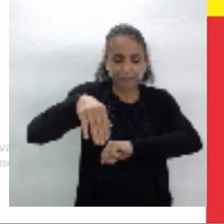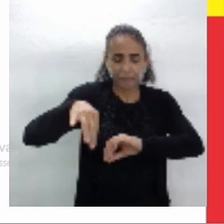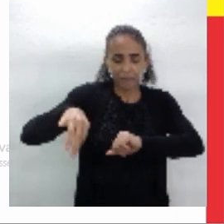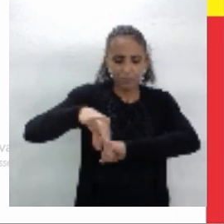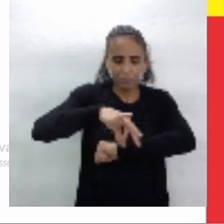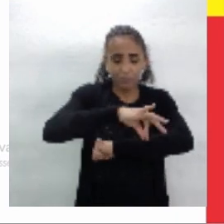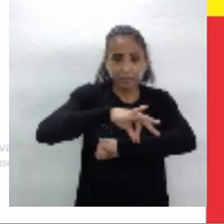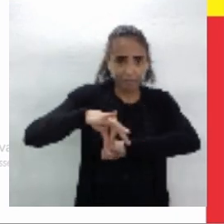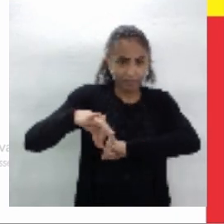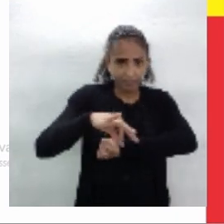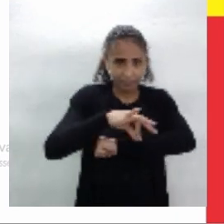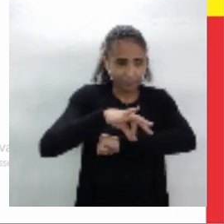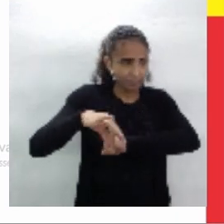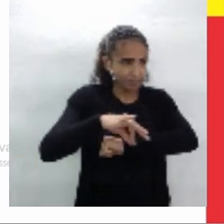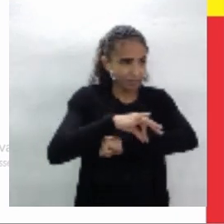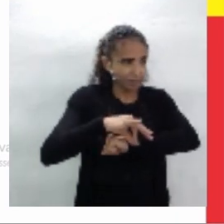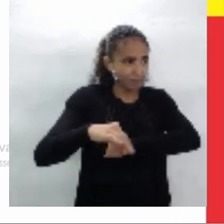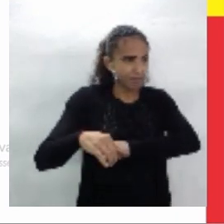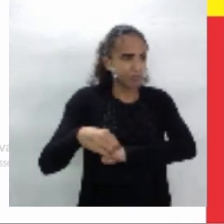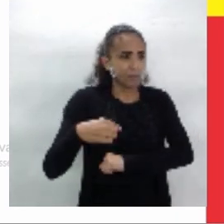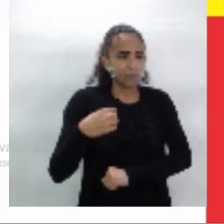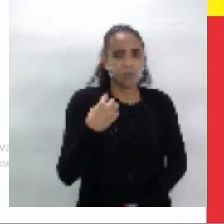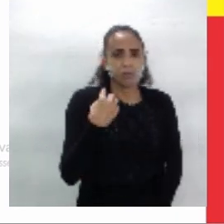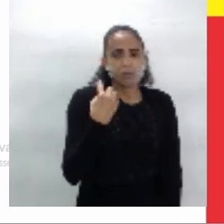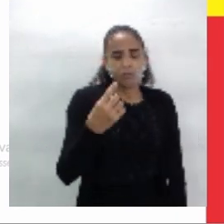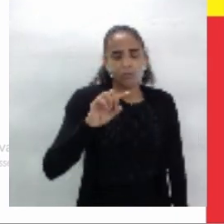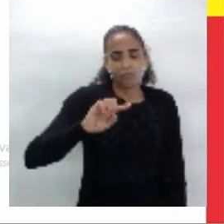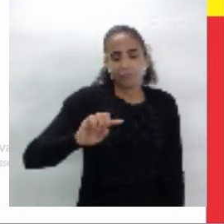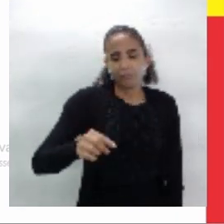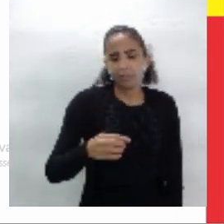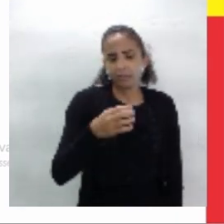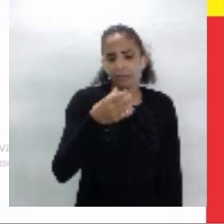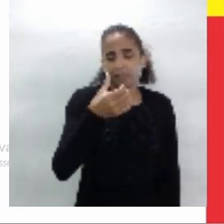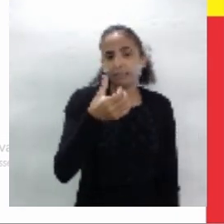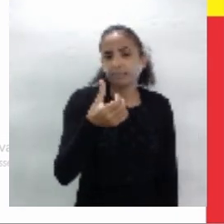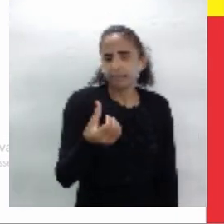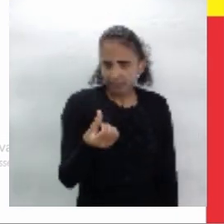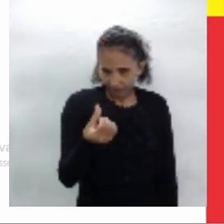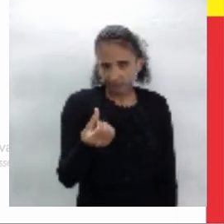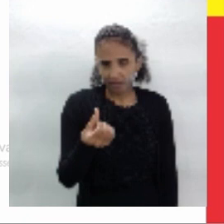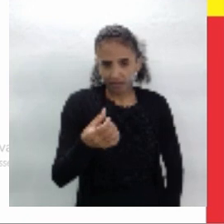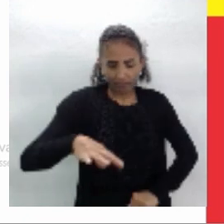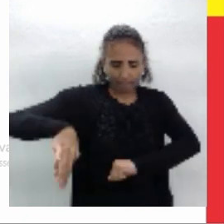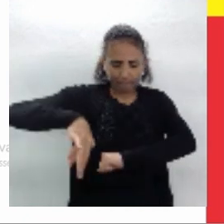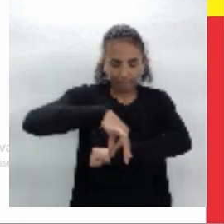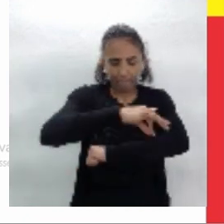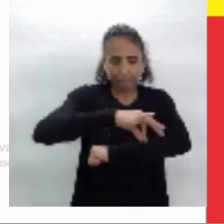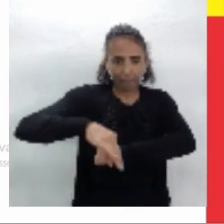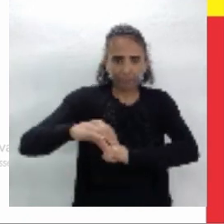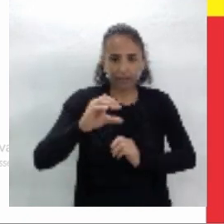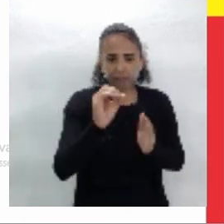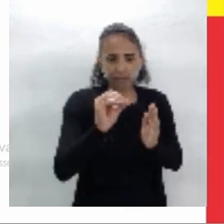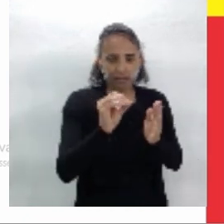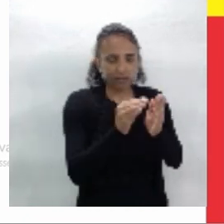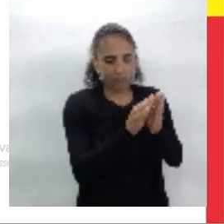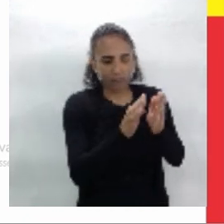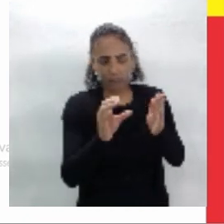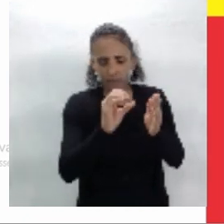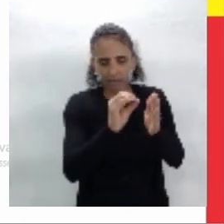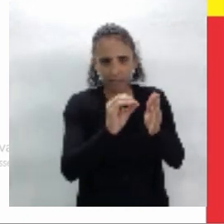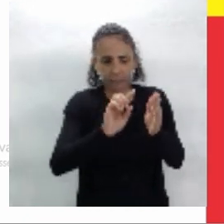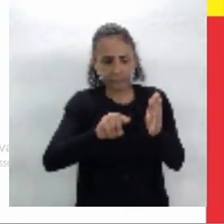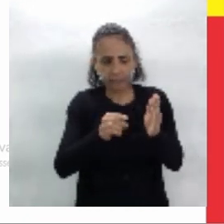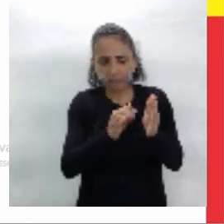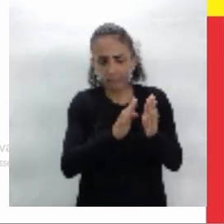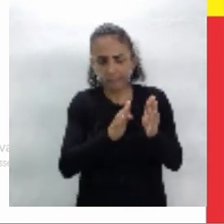vai medir lá 1,6 centímetro. Então, você pega uma régua do 0 a 1